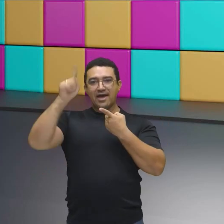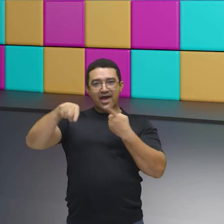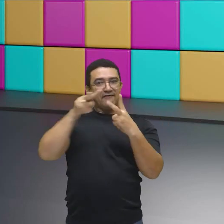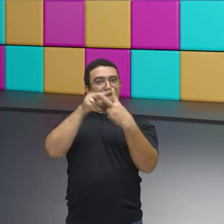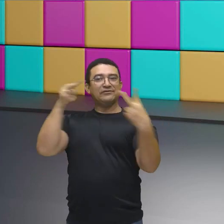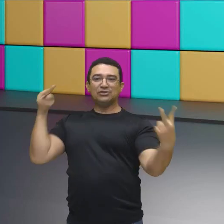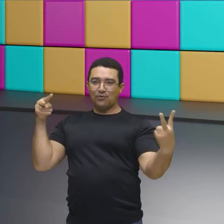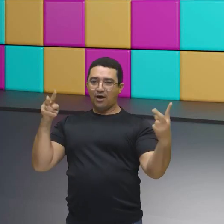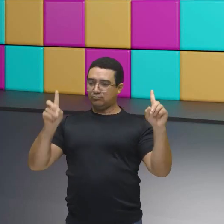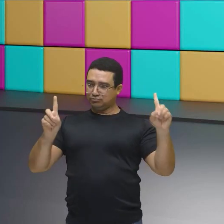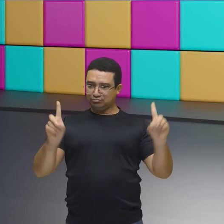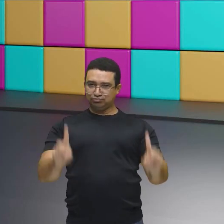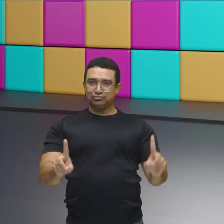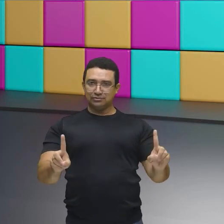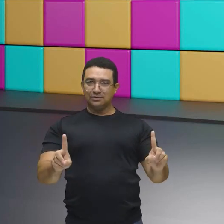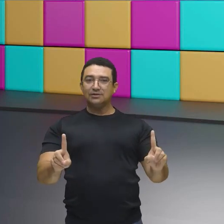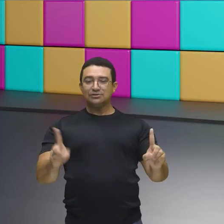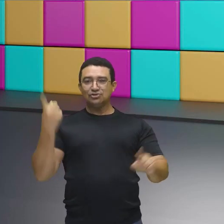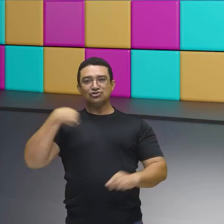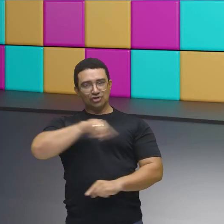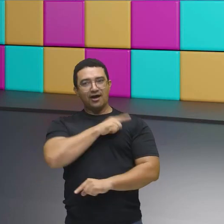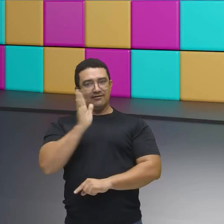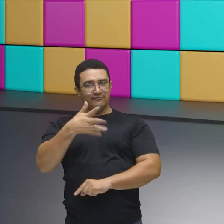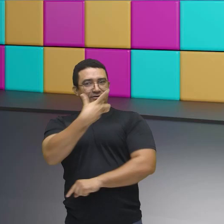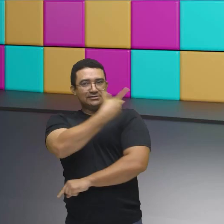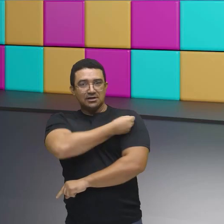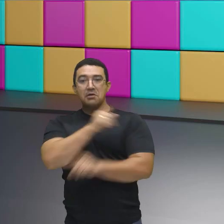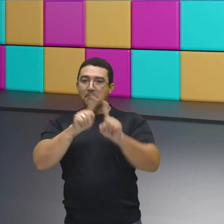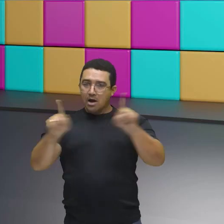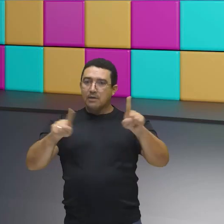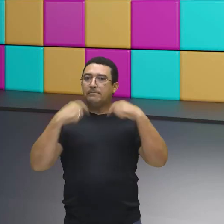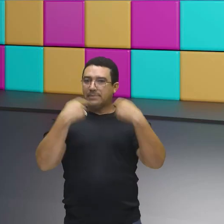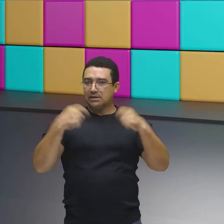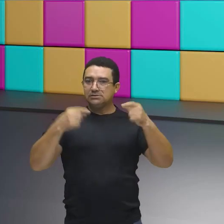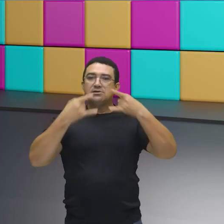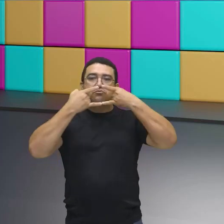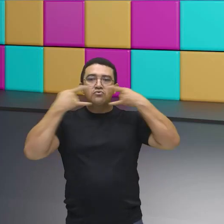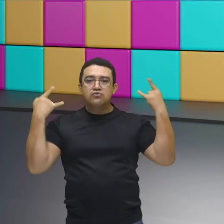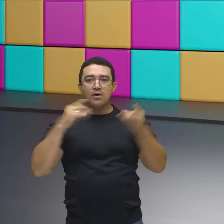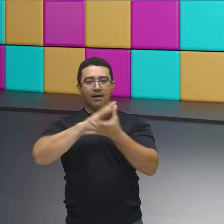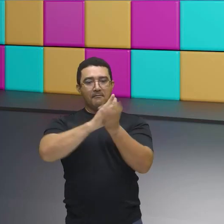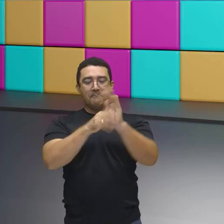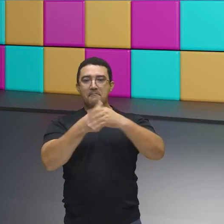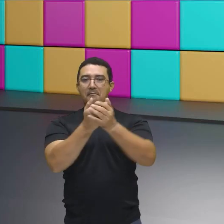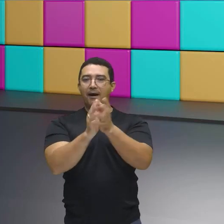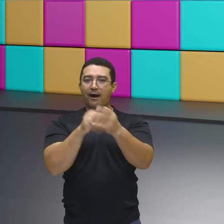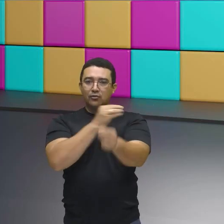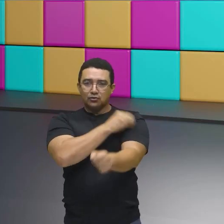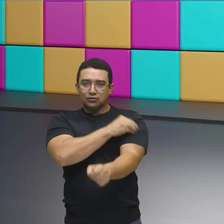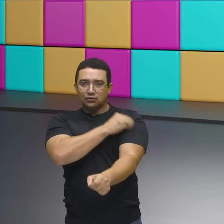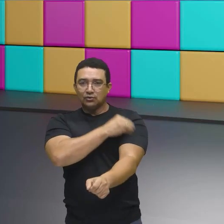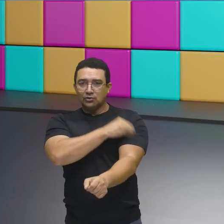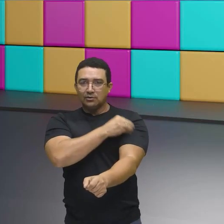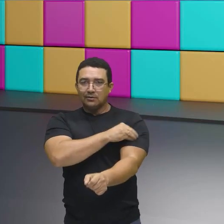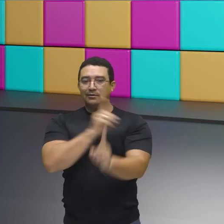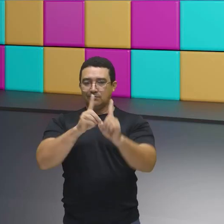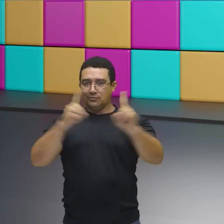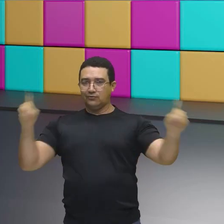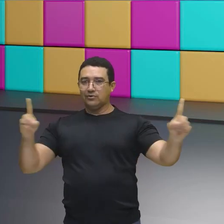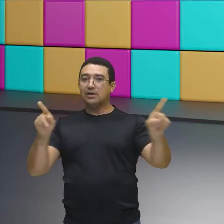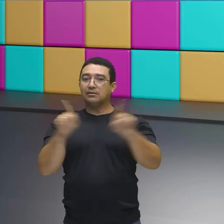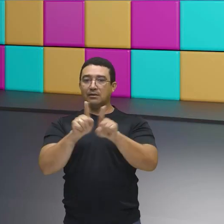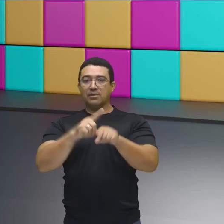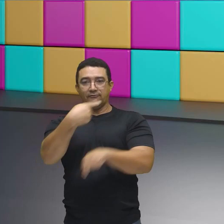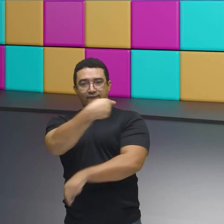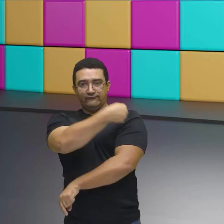Não esqueçam, meus queridos, culturalmente nós temos que usar máscara, higienizar as mãos e manter o distanciamento e tomar vacina quando chegar